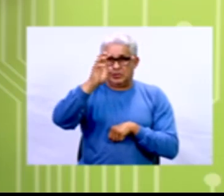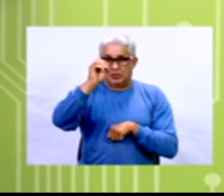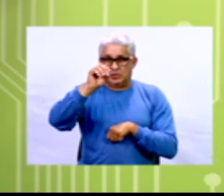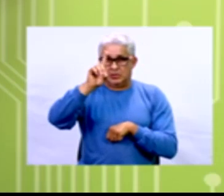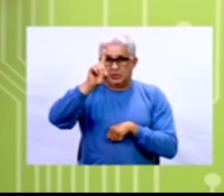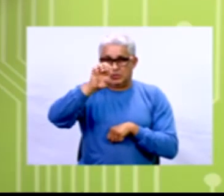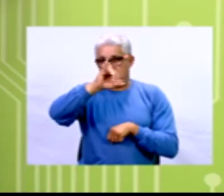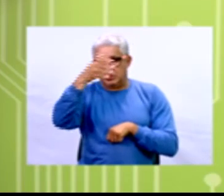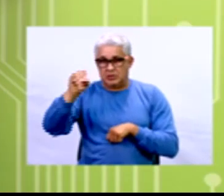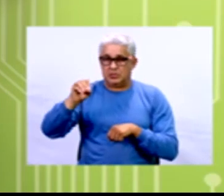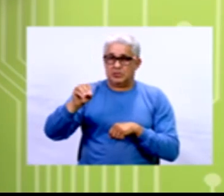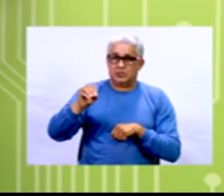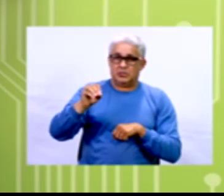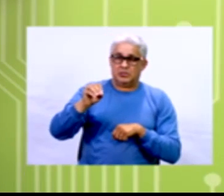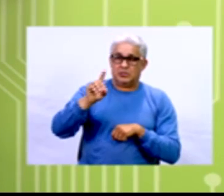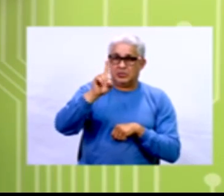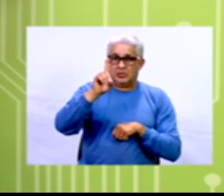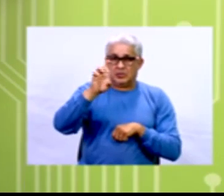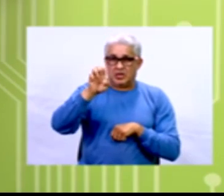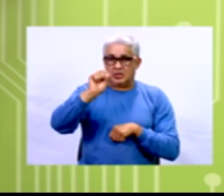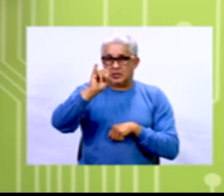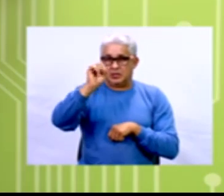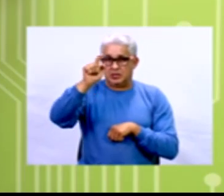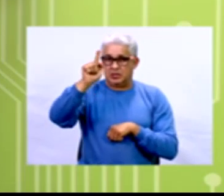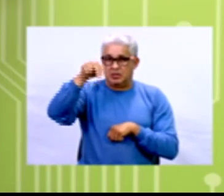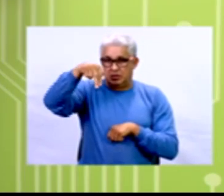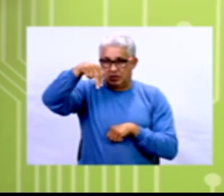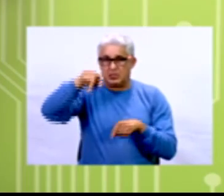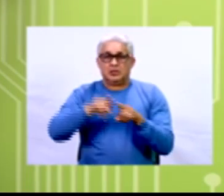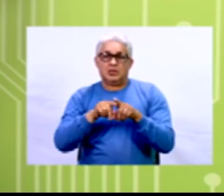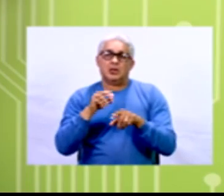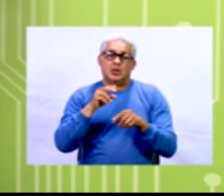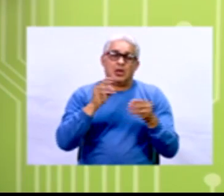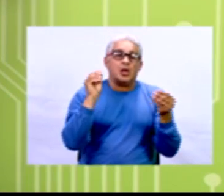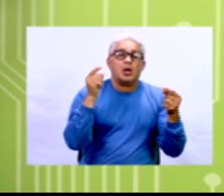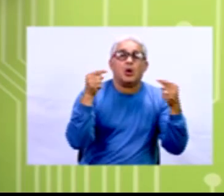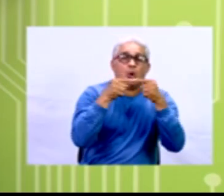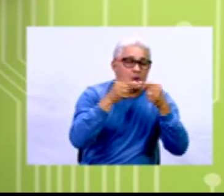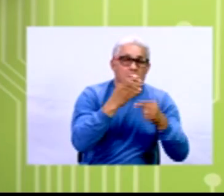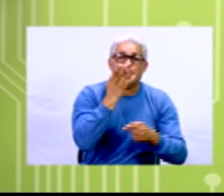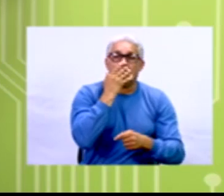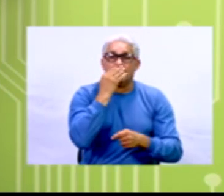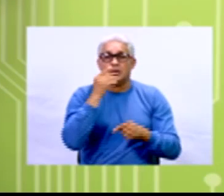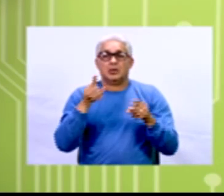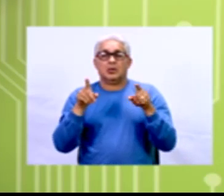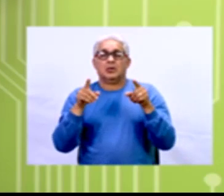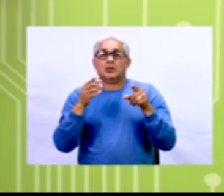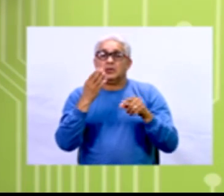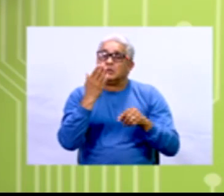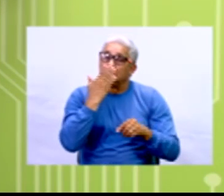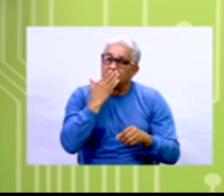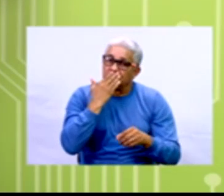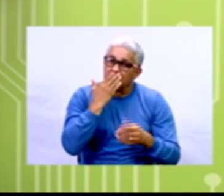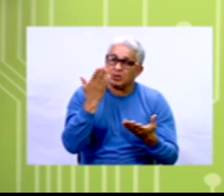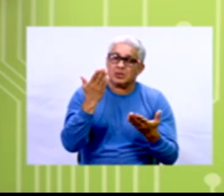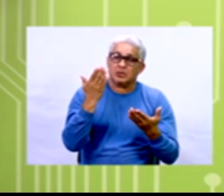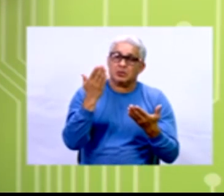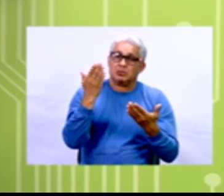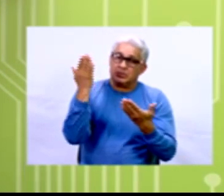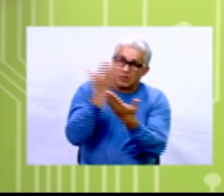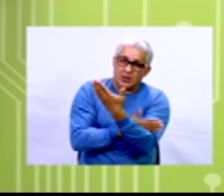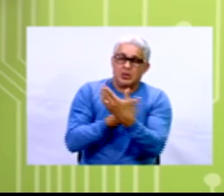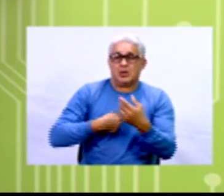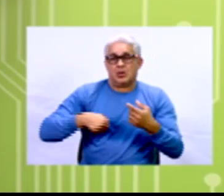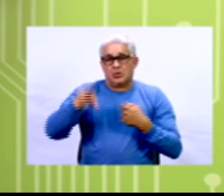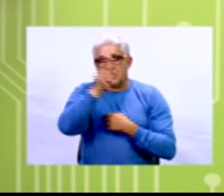Então, a combinação de cores, os tipos de arquivos que eu vou utilizar. Então, eu tenho que saber alguma coisa de teoria para